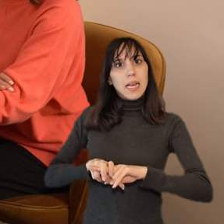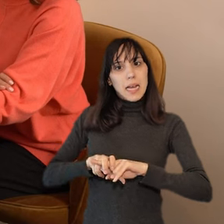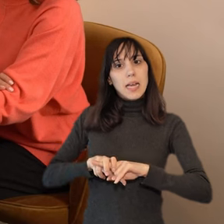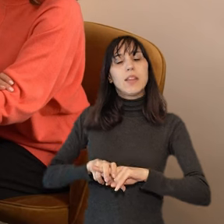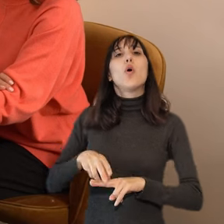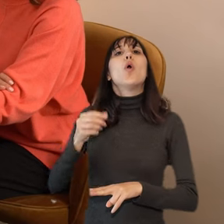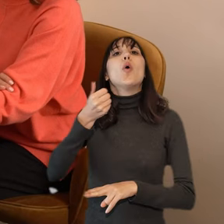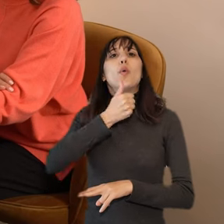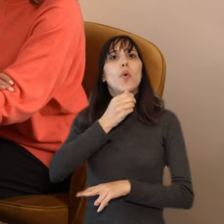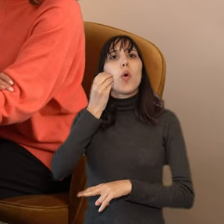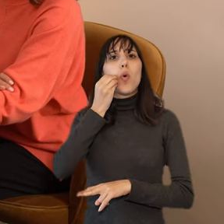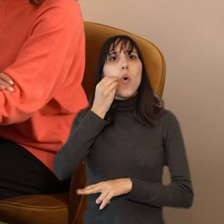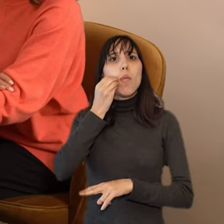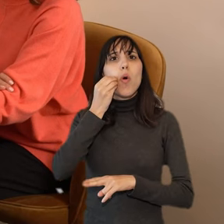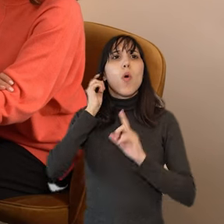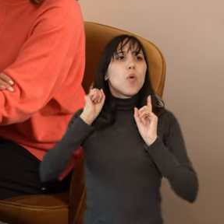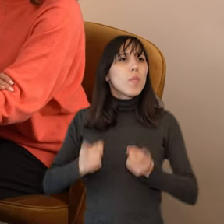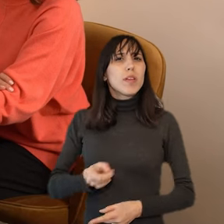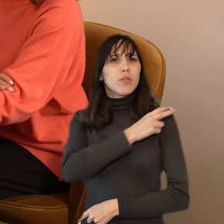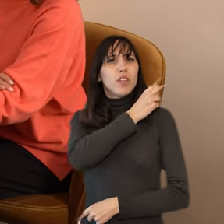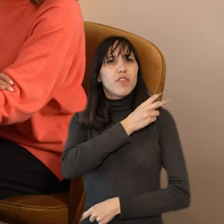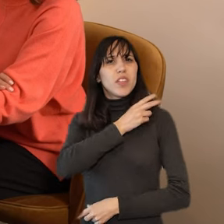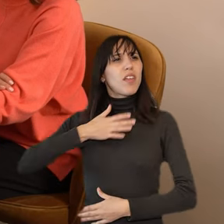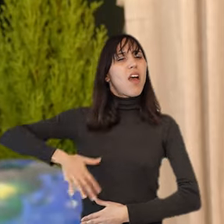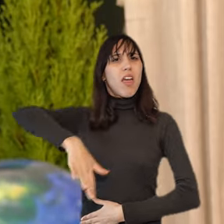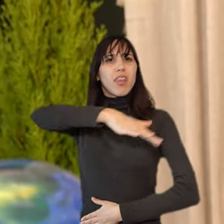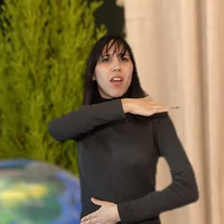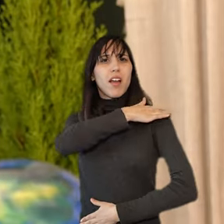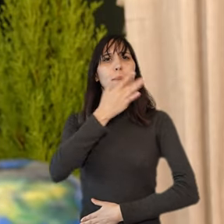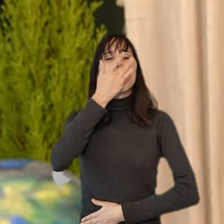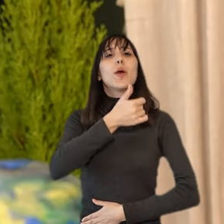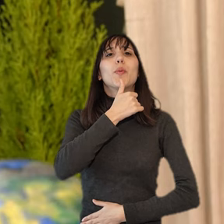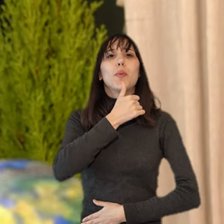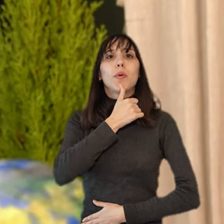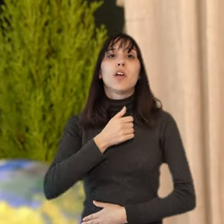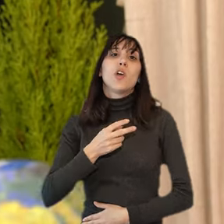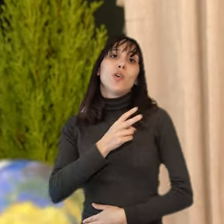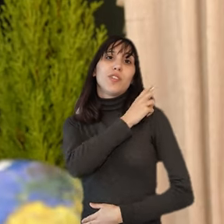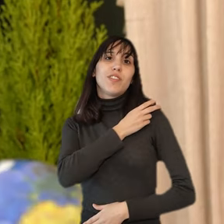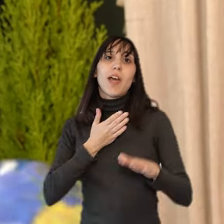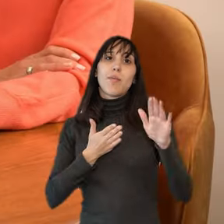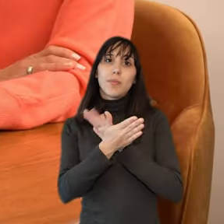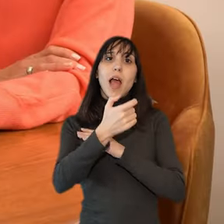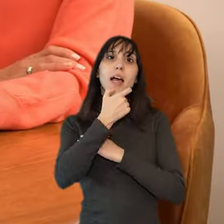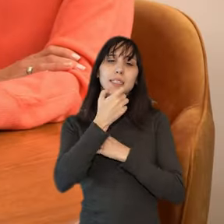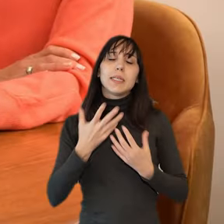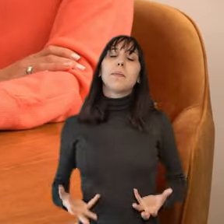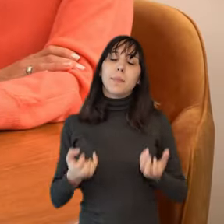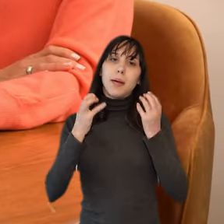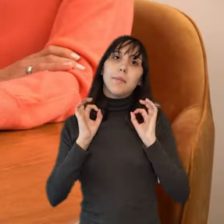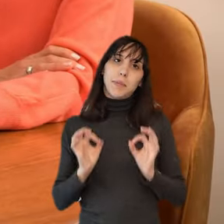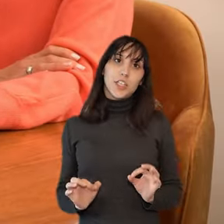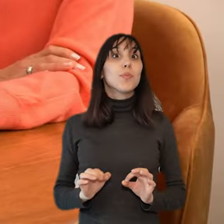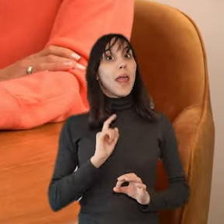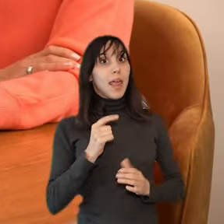esse Baco de entrar na faculdade de capas negras como é só vai para a universidade quem realmente quer ir para a universidade não é continuamos no